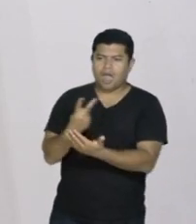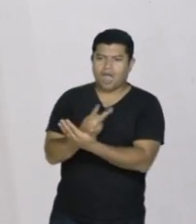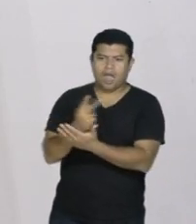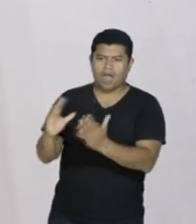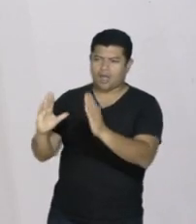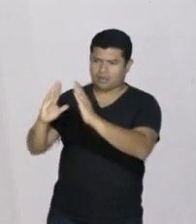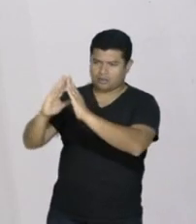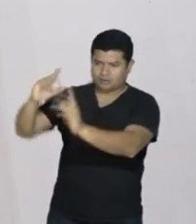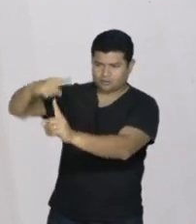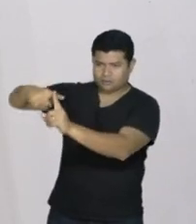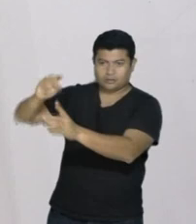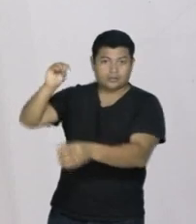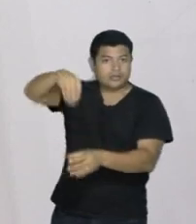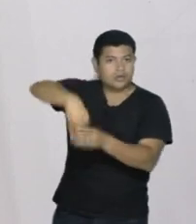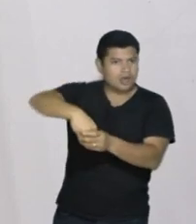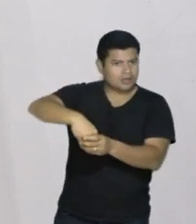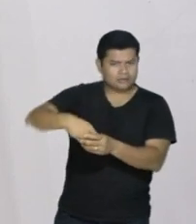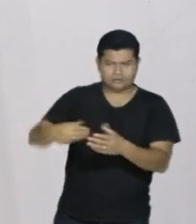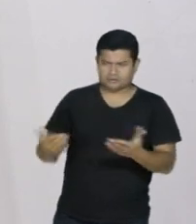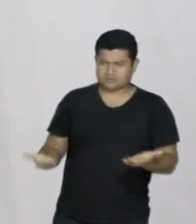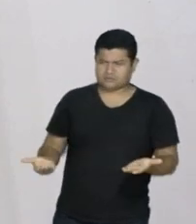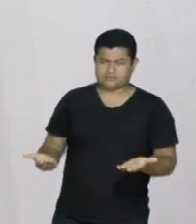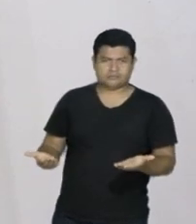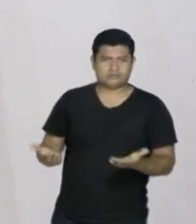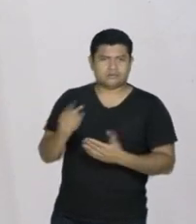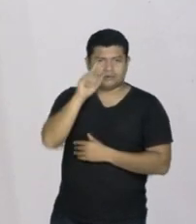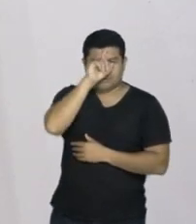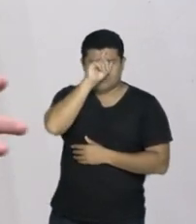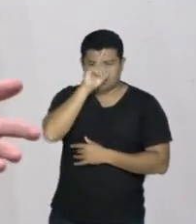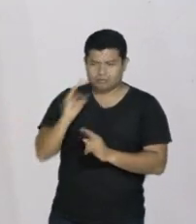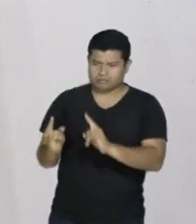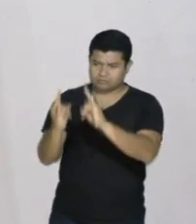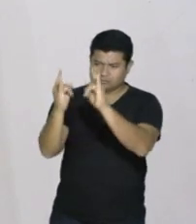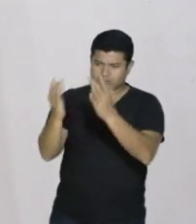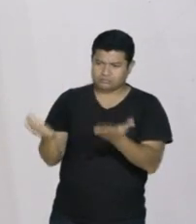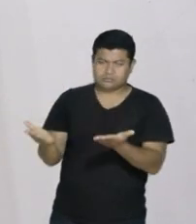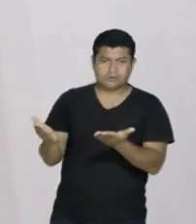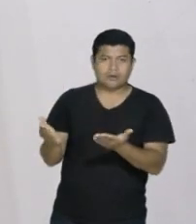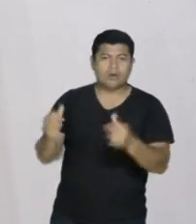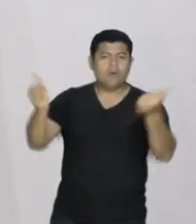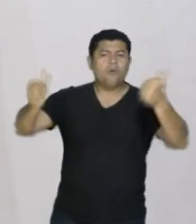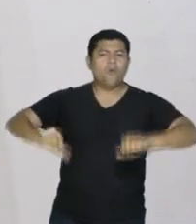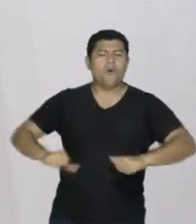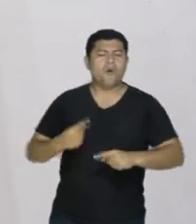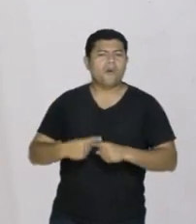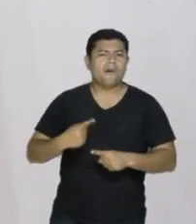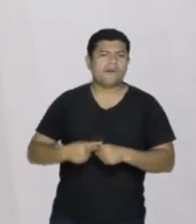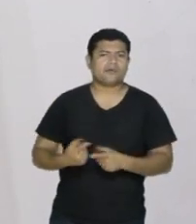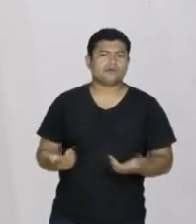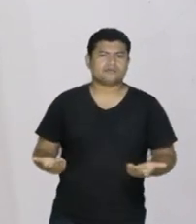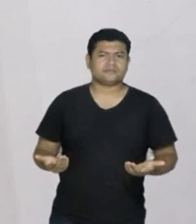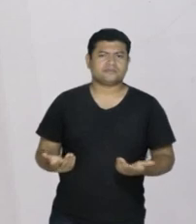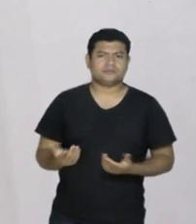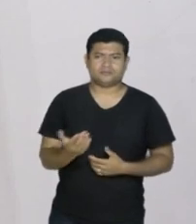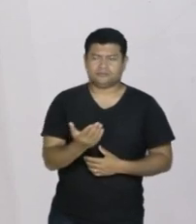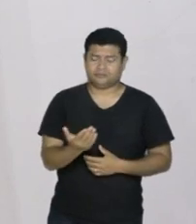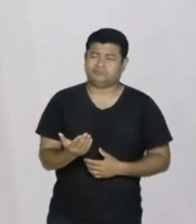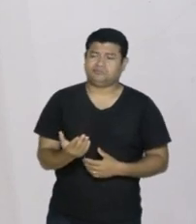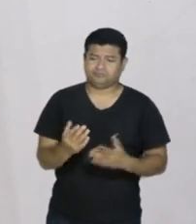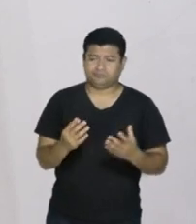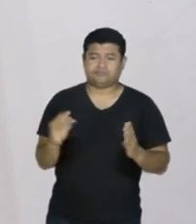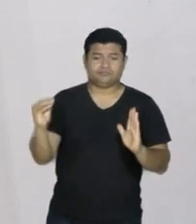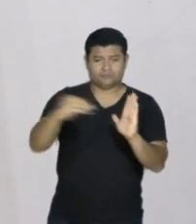para alguém mas também eles falam essas coisas aqui na escrita e não dão explicação